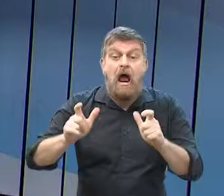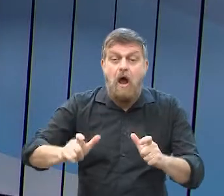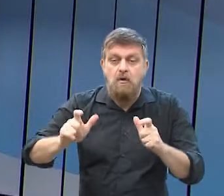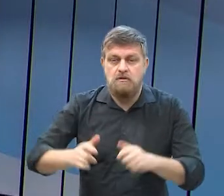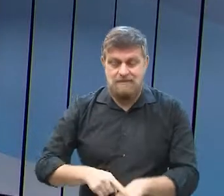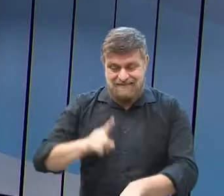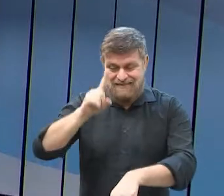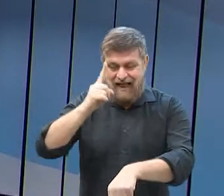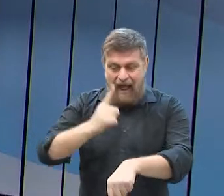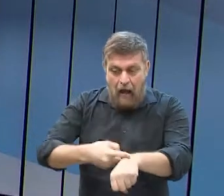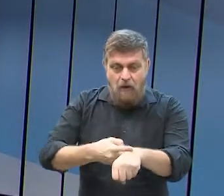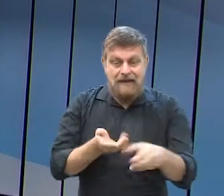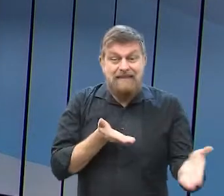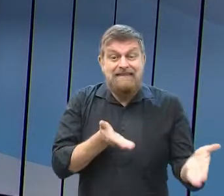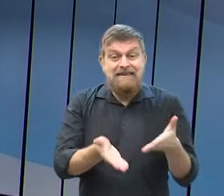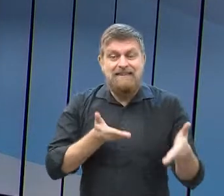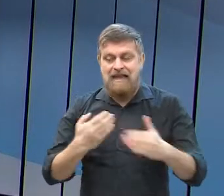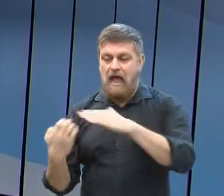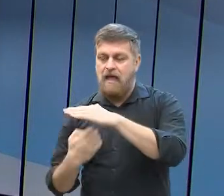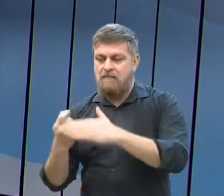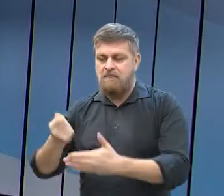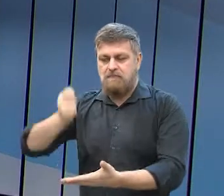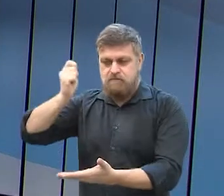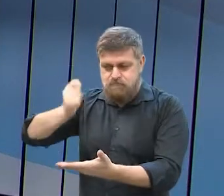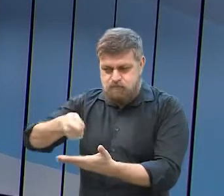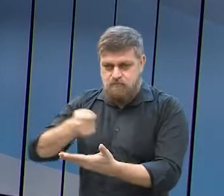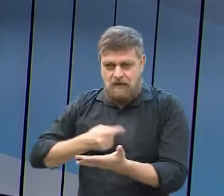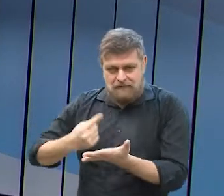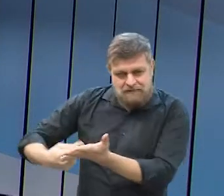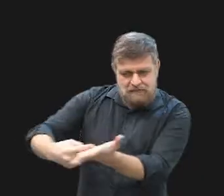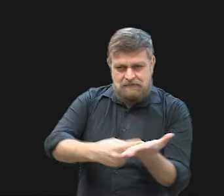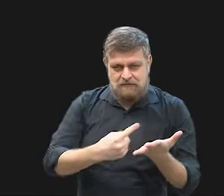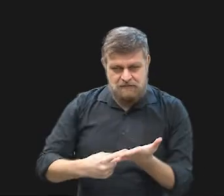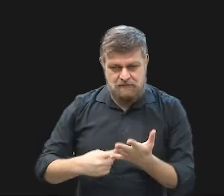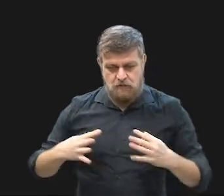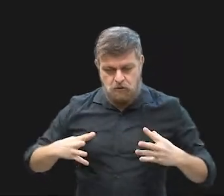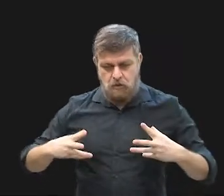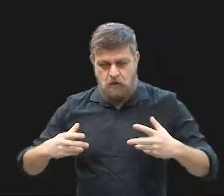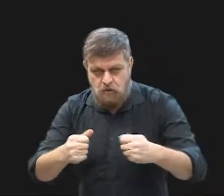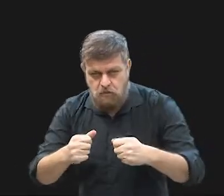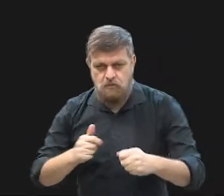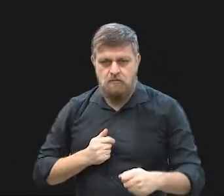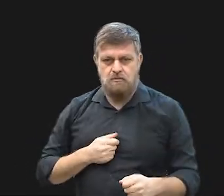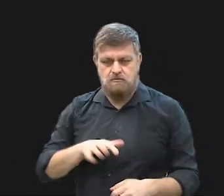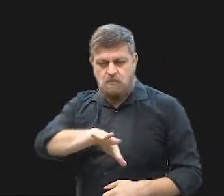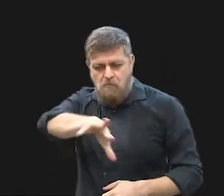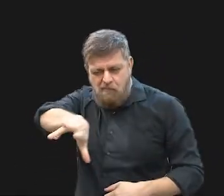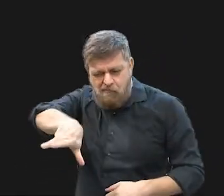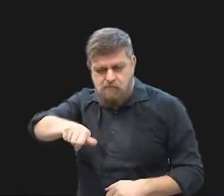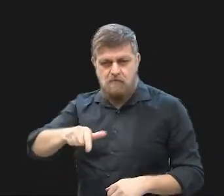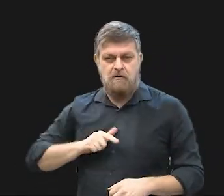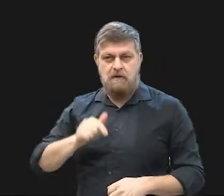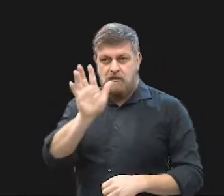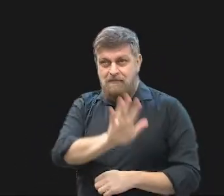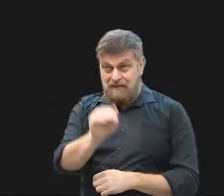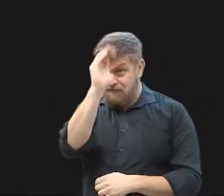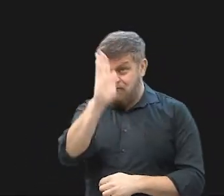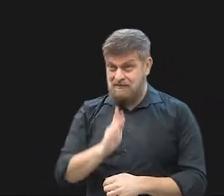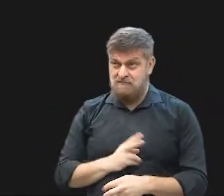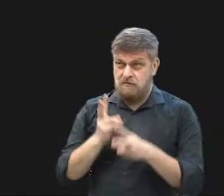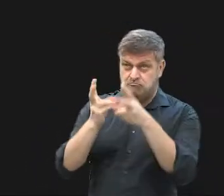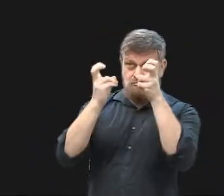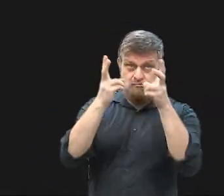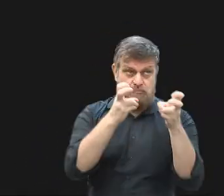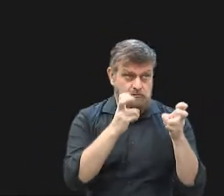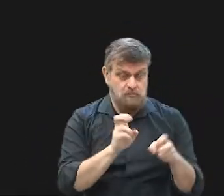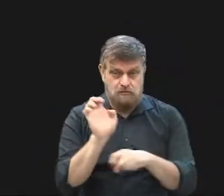processo de licitação. Então, todos os arranjos em várias organizações criminosas que a gente vê pelo Brasil, pelo Estado,